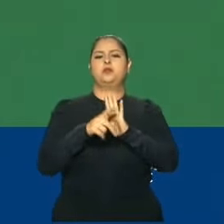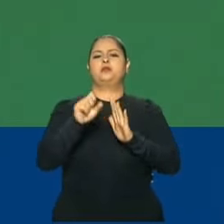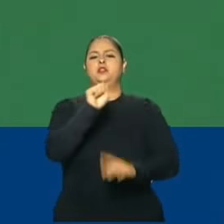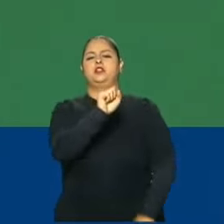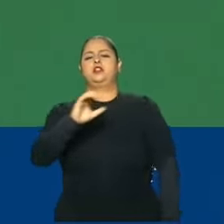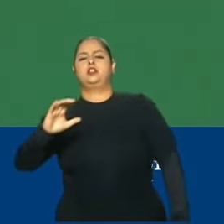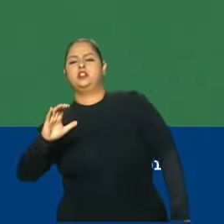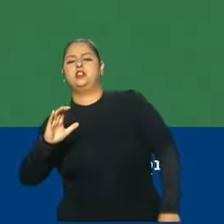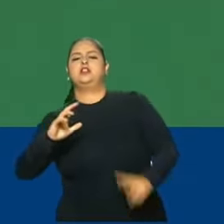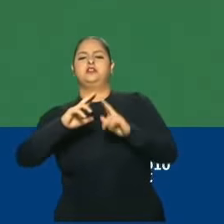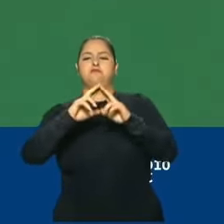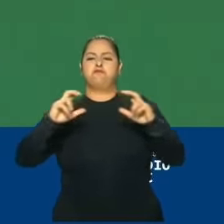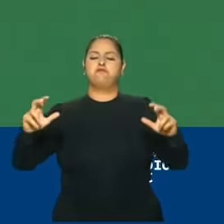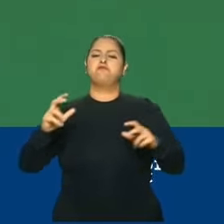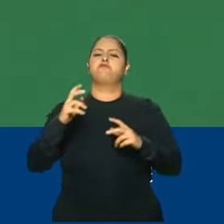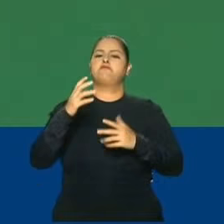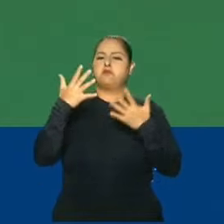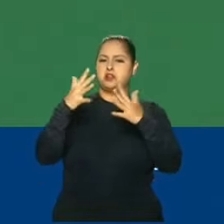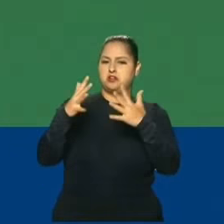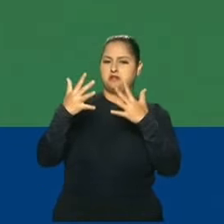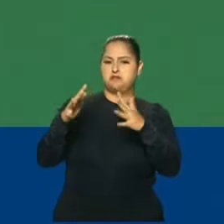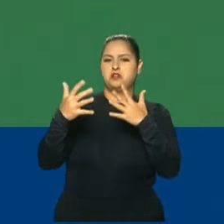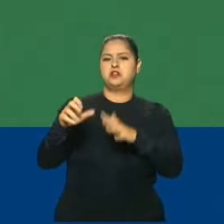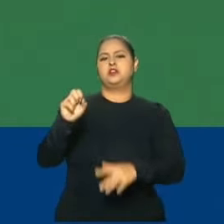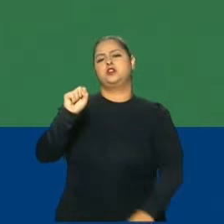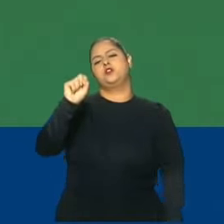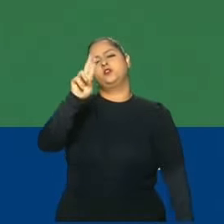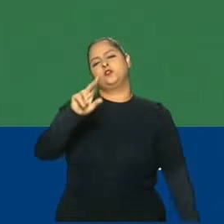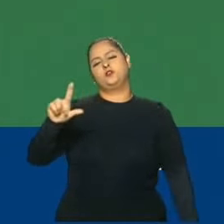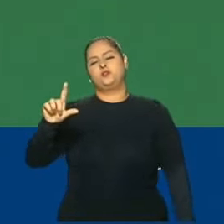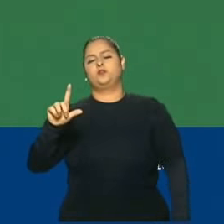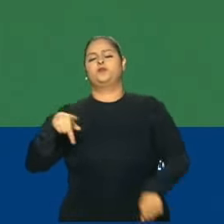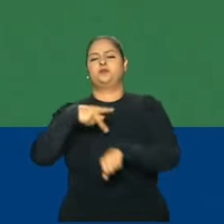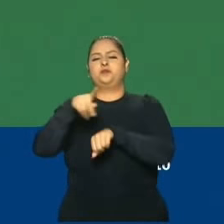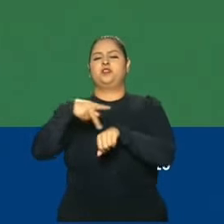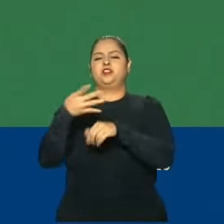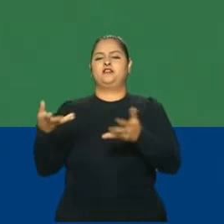Rafael Calegari e Luiz Sebastião. No sul do país, é coisa boa.